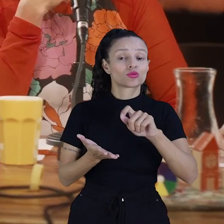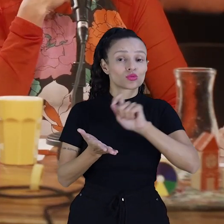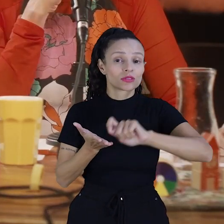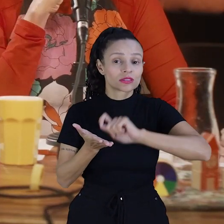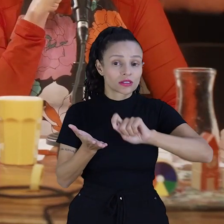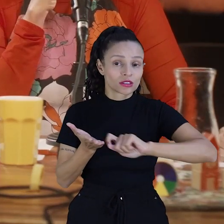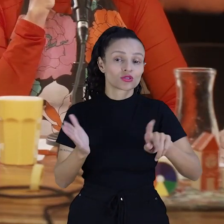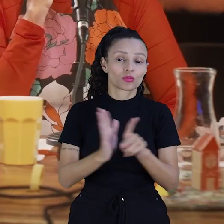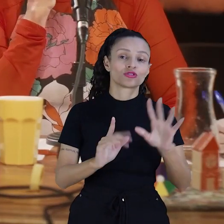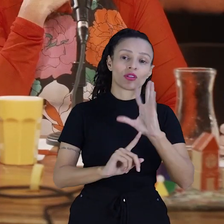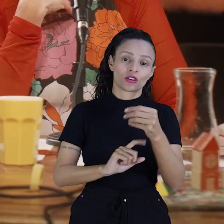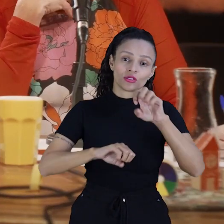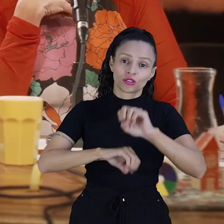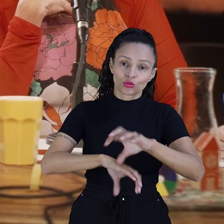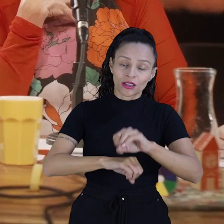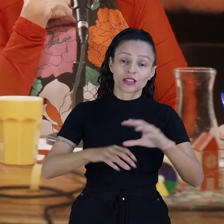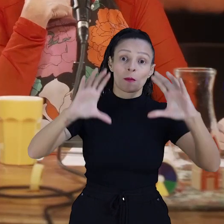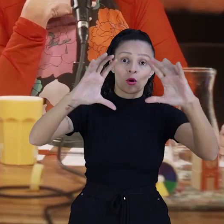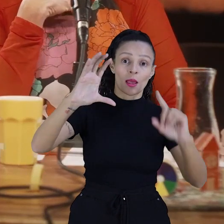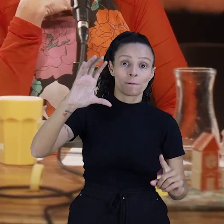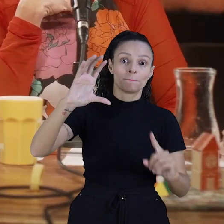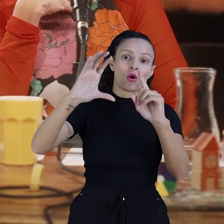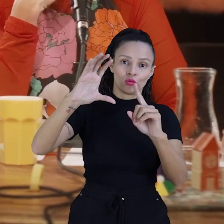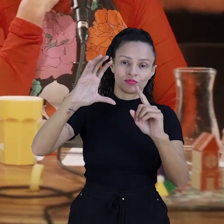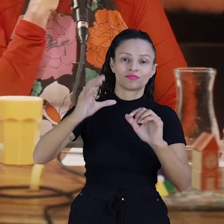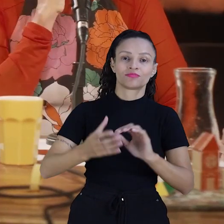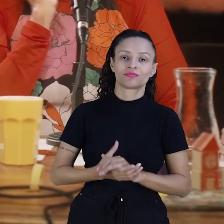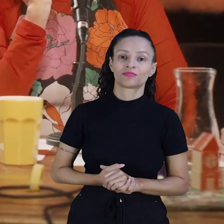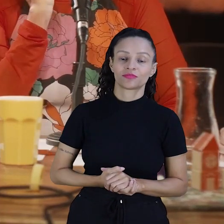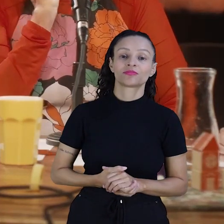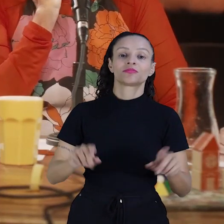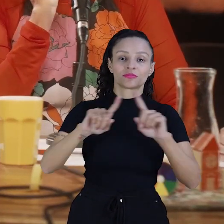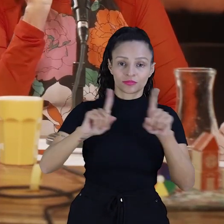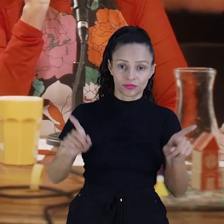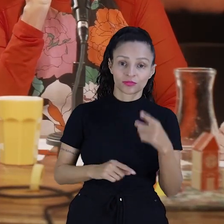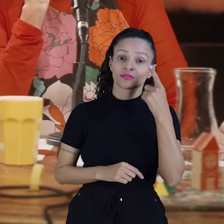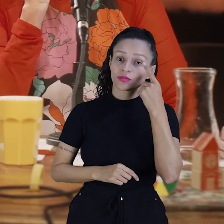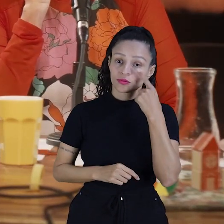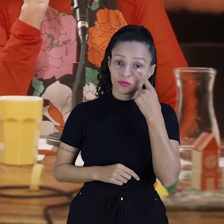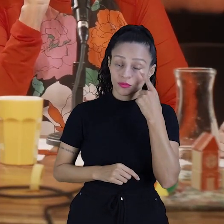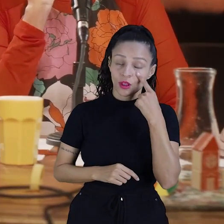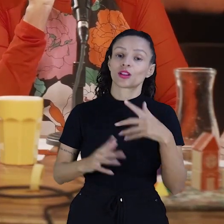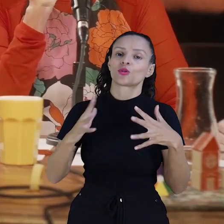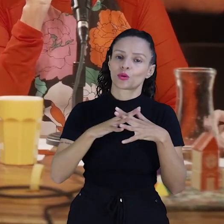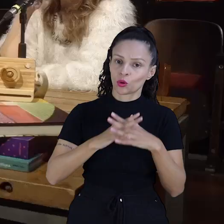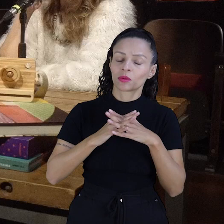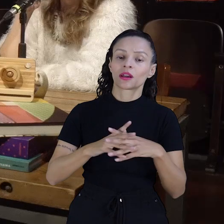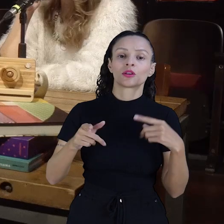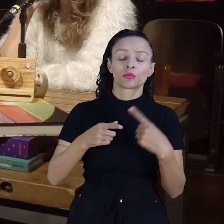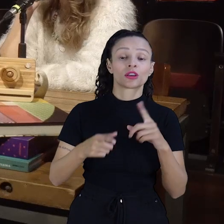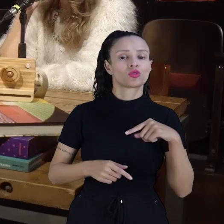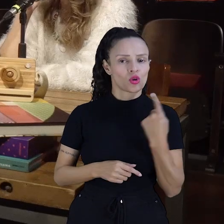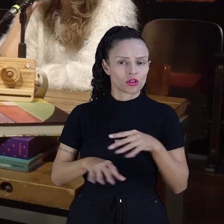nos escritos da arte e educação. Tu furou a bolha. Mas olha só como isso é complicado, é um tema espinhoso, porque